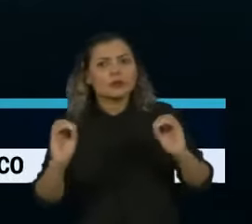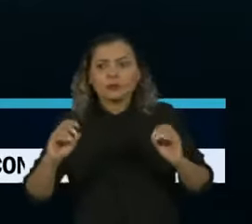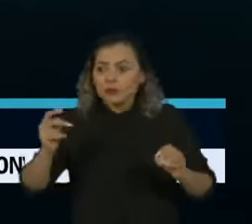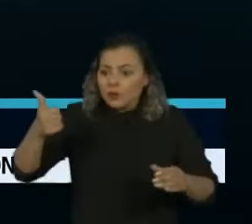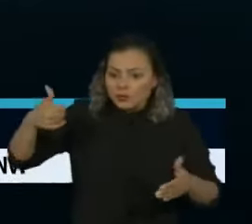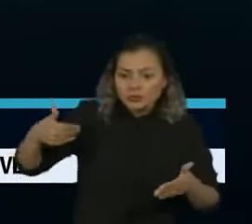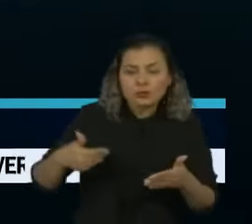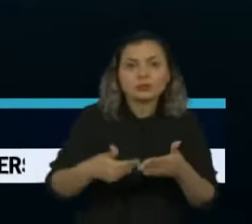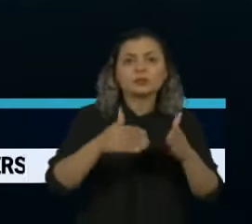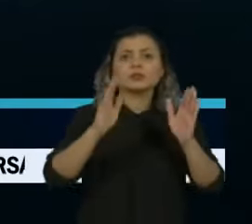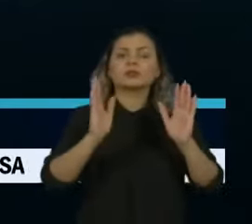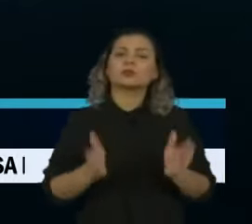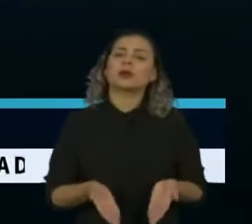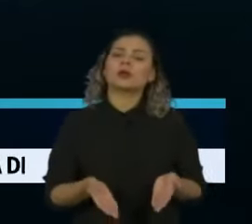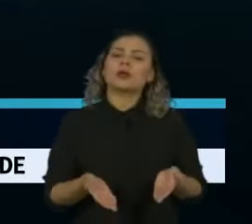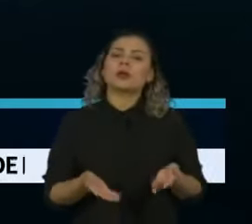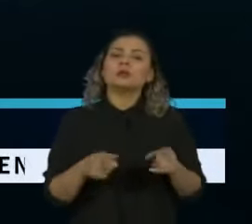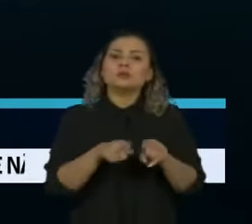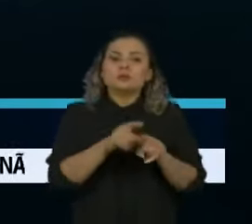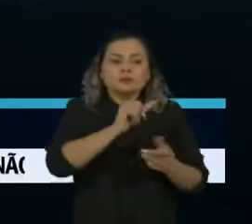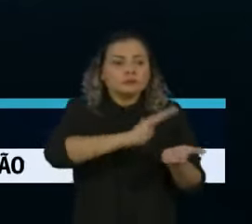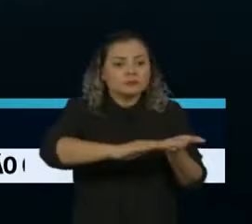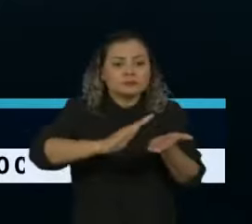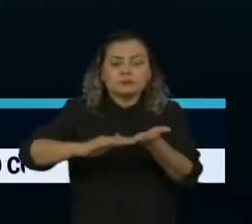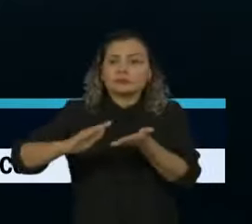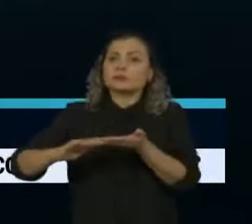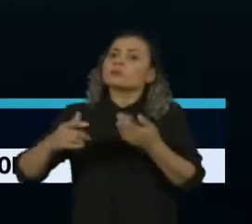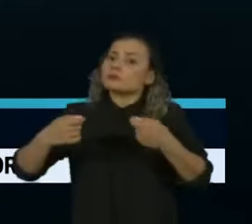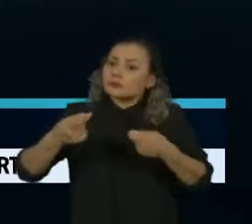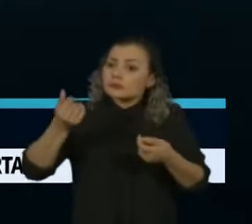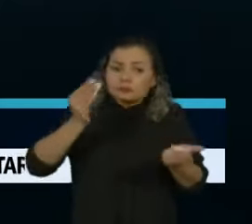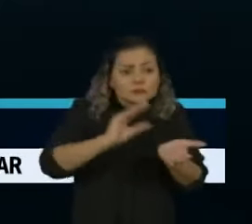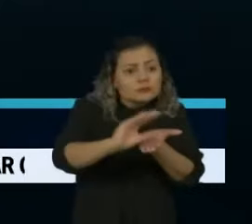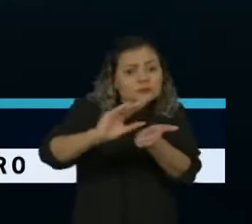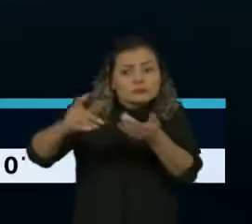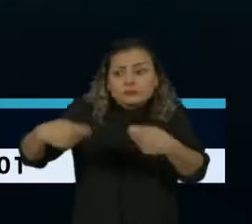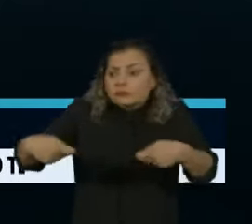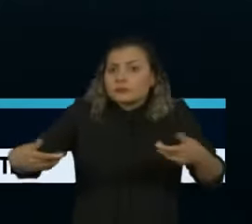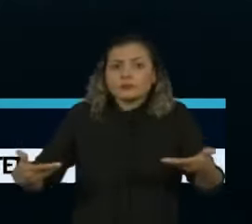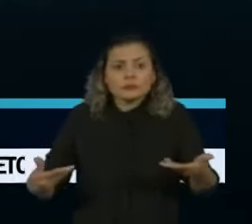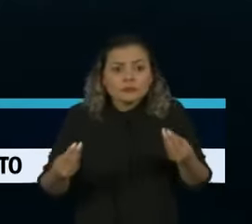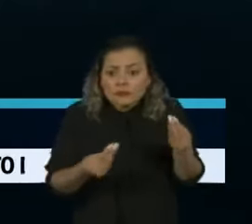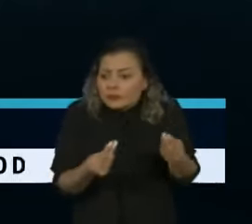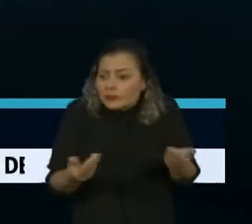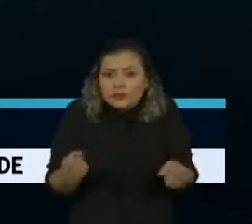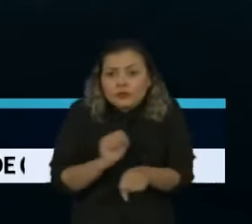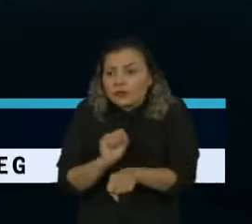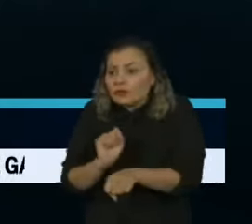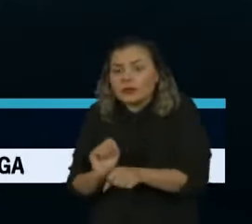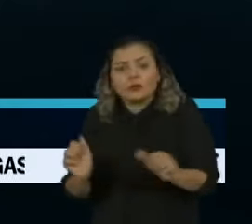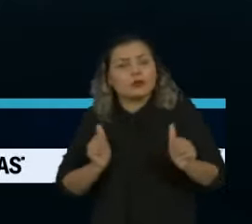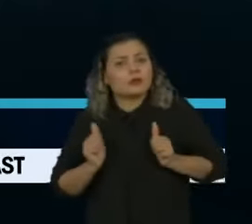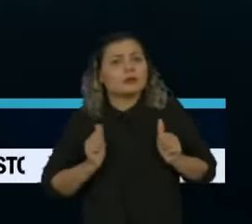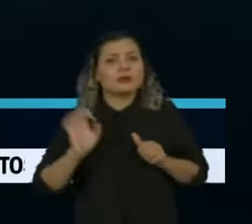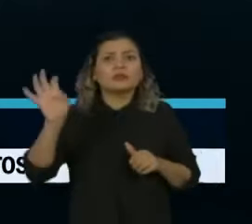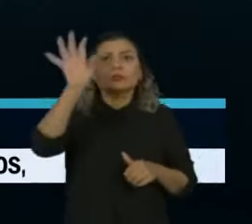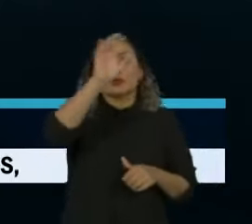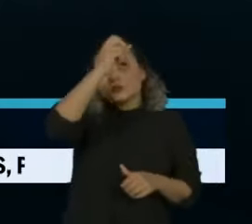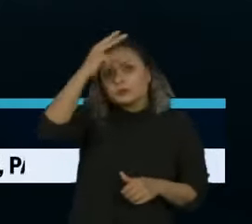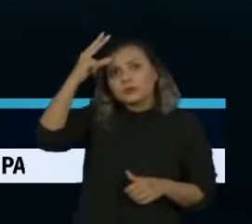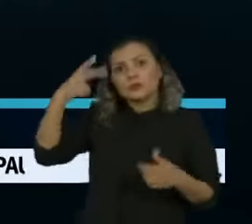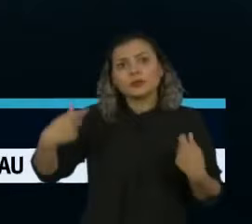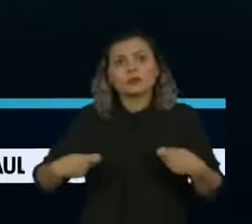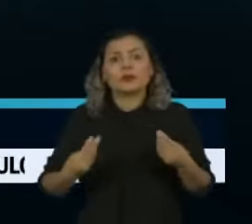do final do ano e esses recursos precisam de uma destinação, precisam chegar aos estados e